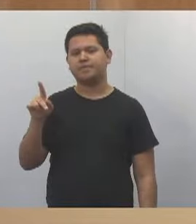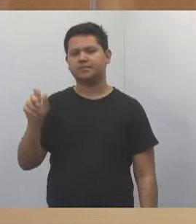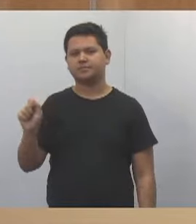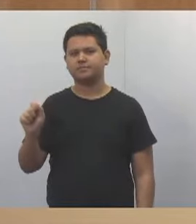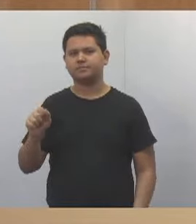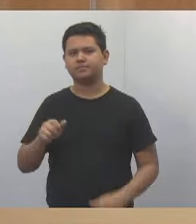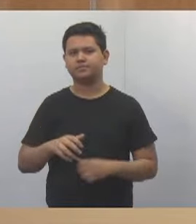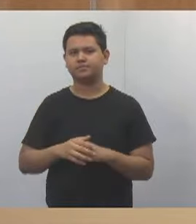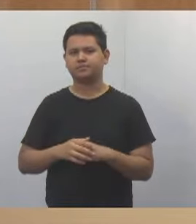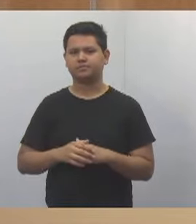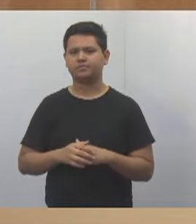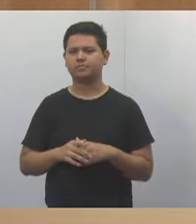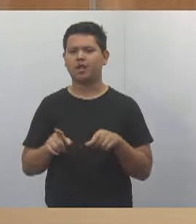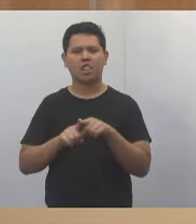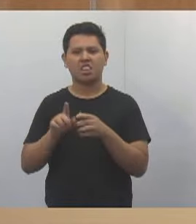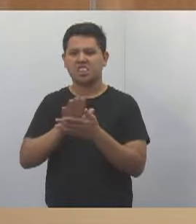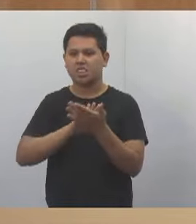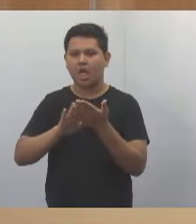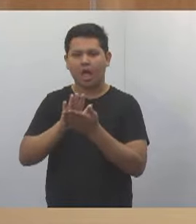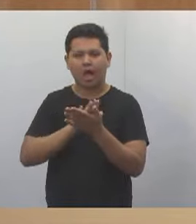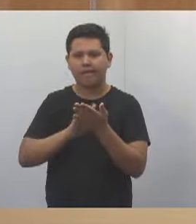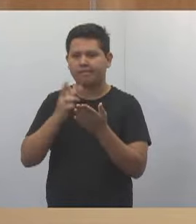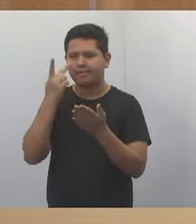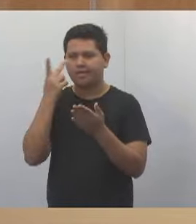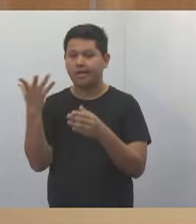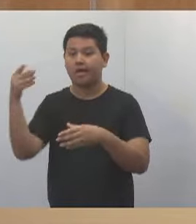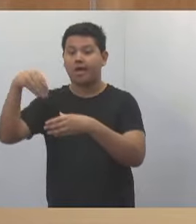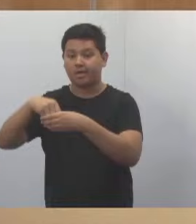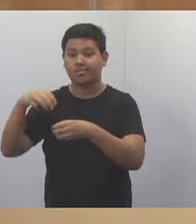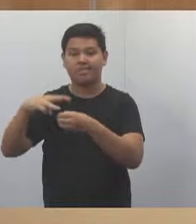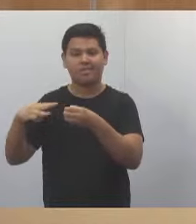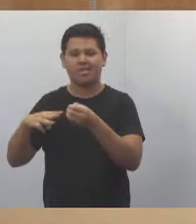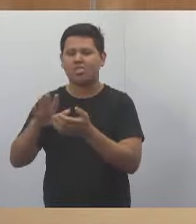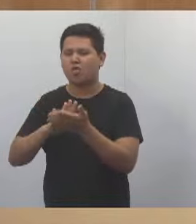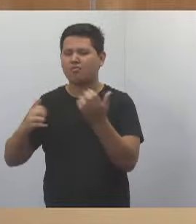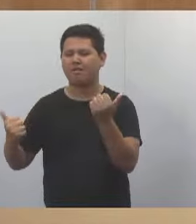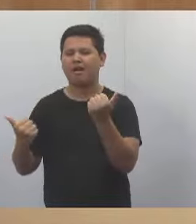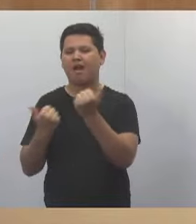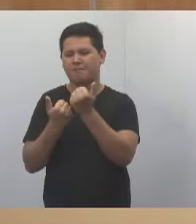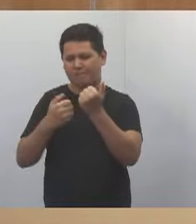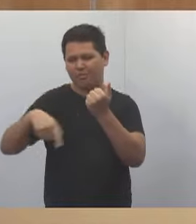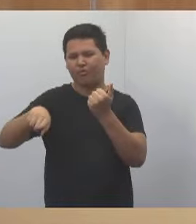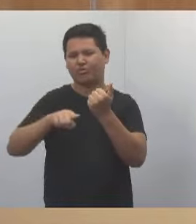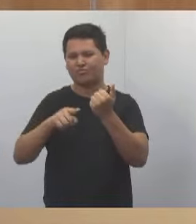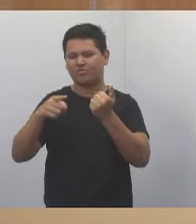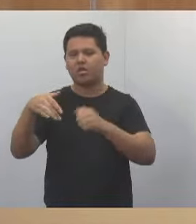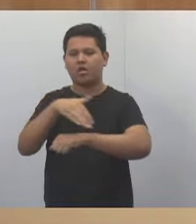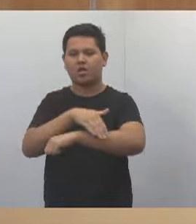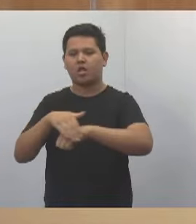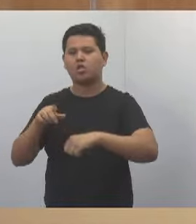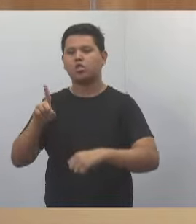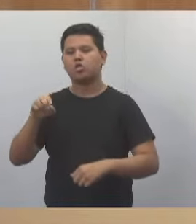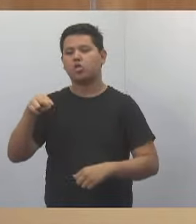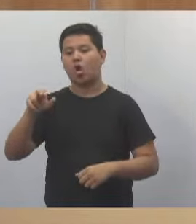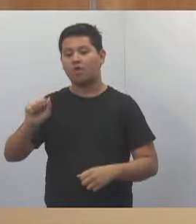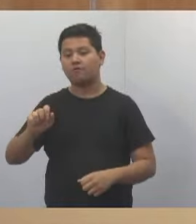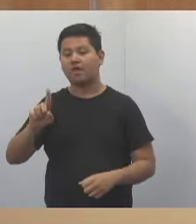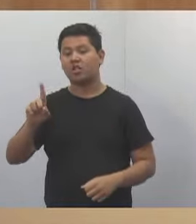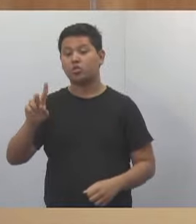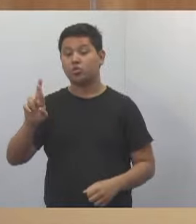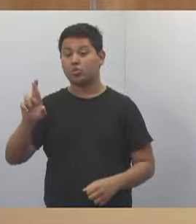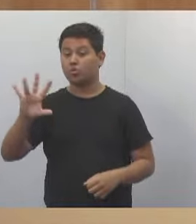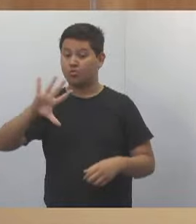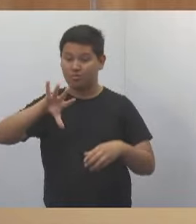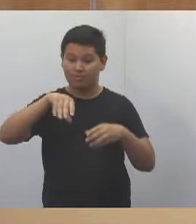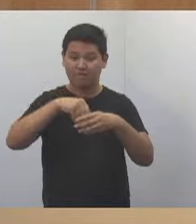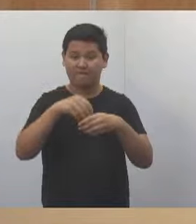eu não vejo ações nenhuma dentro do município quando não tem apoio da CCR Nova Dutra. Aí mobiliza e fazem em cima